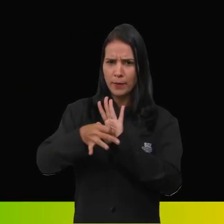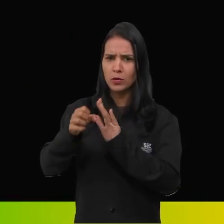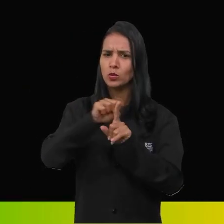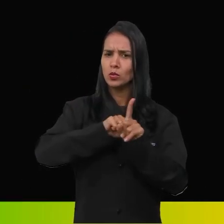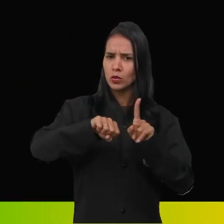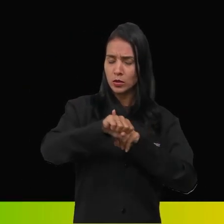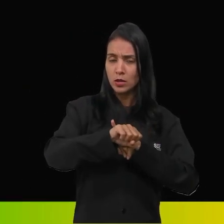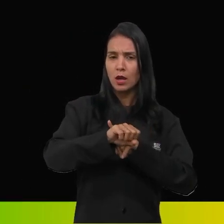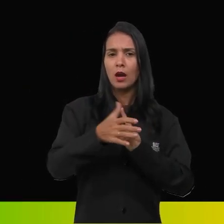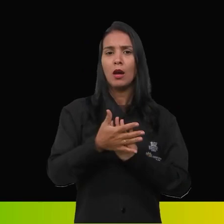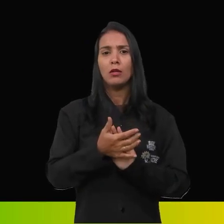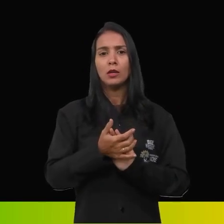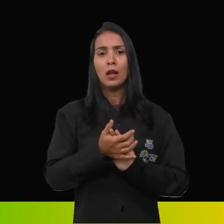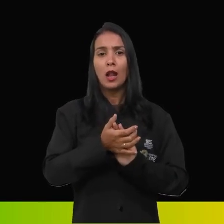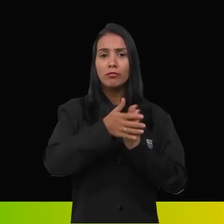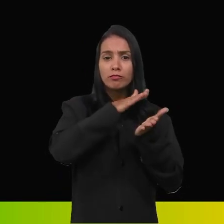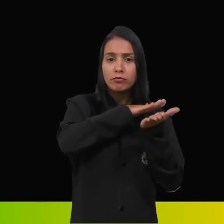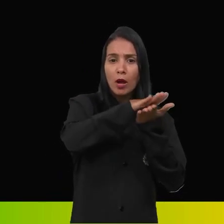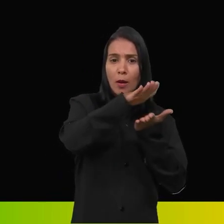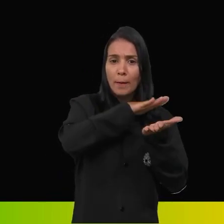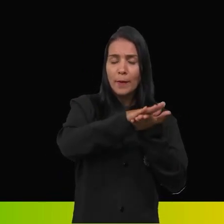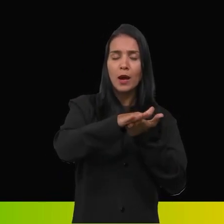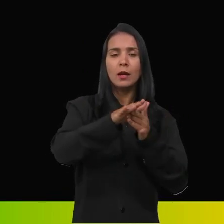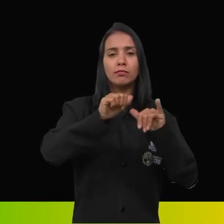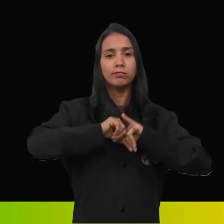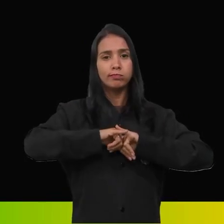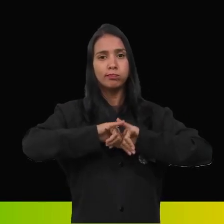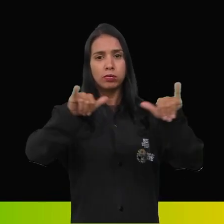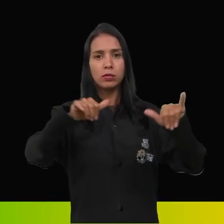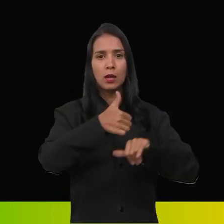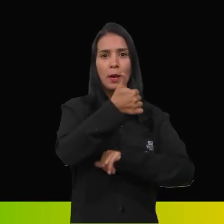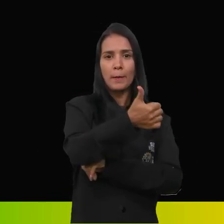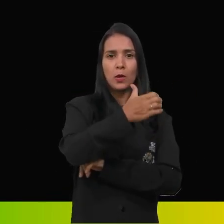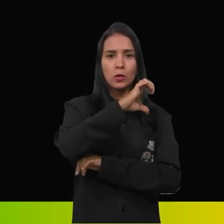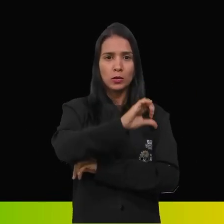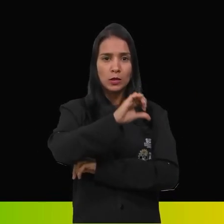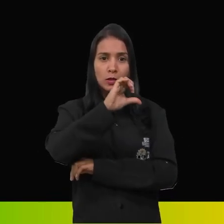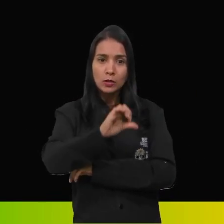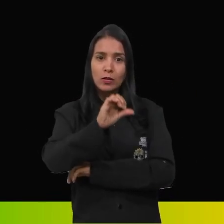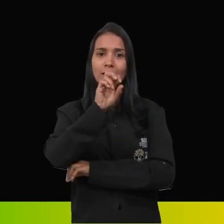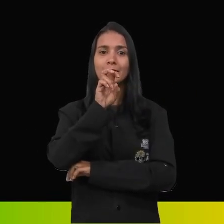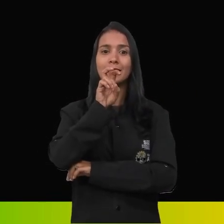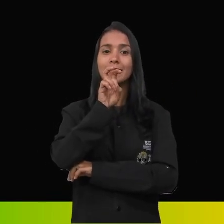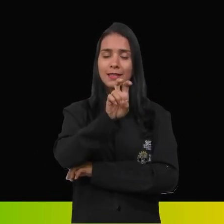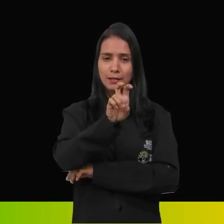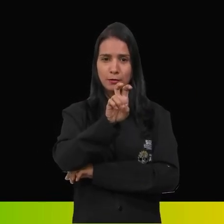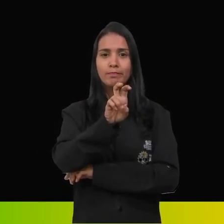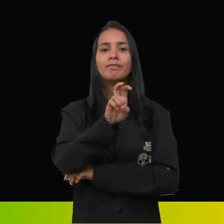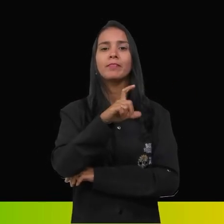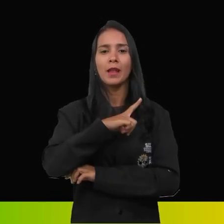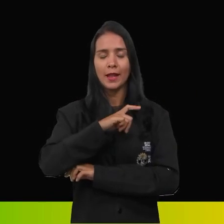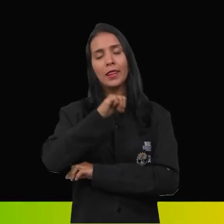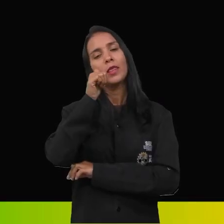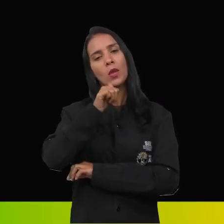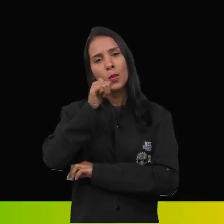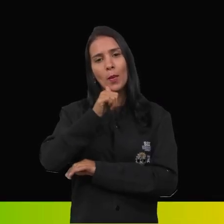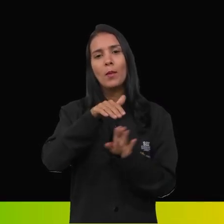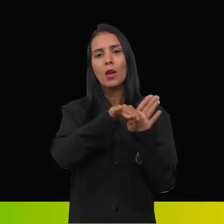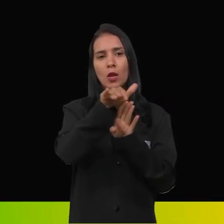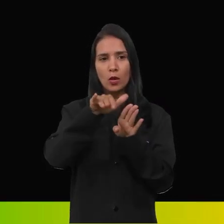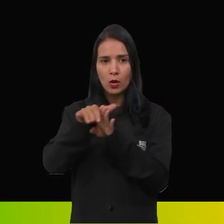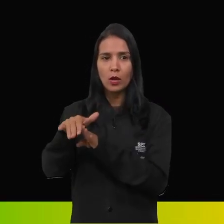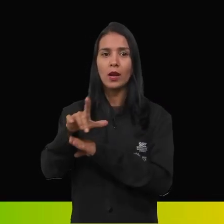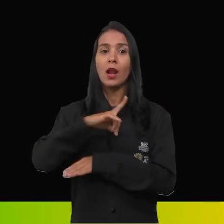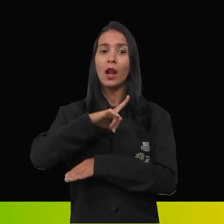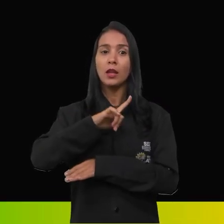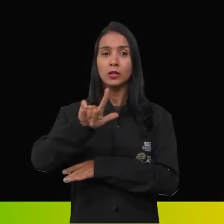lançado em 1995 e dirigido por Carla Camurati e é estrelado por Marieta Severo e